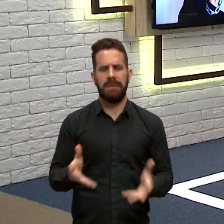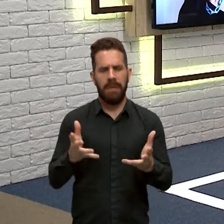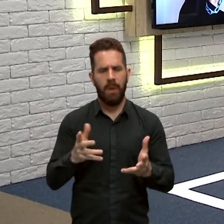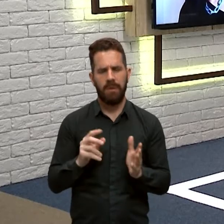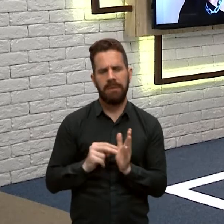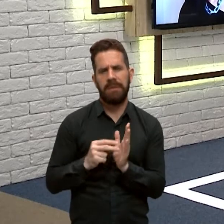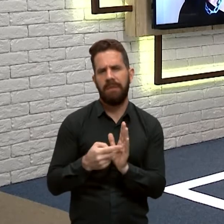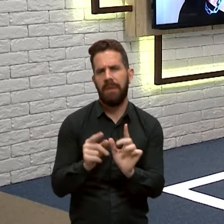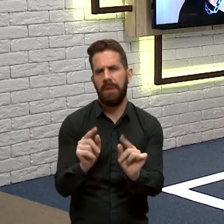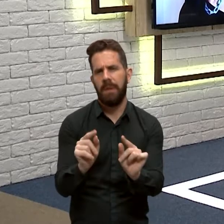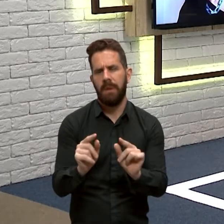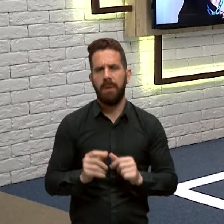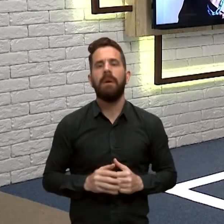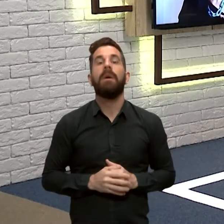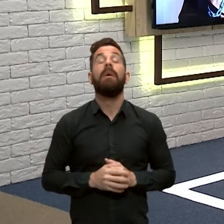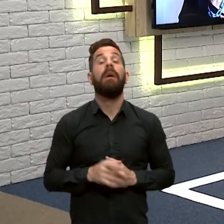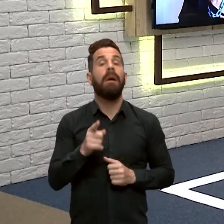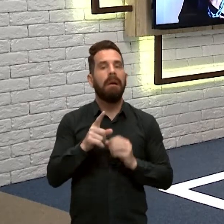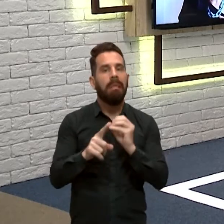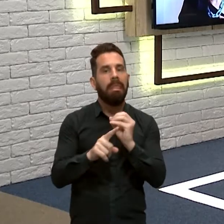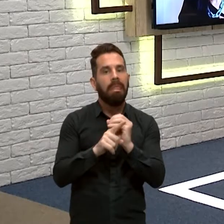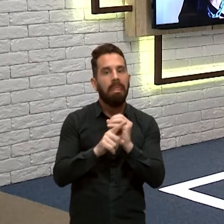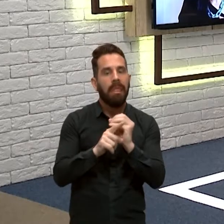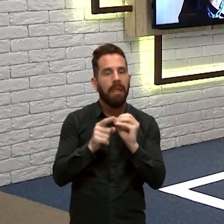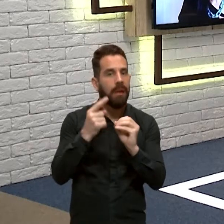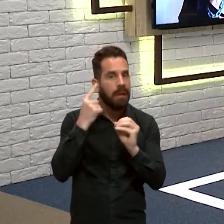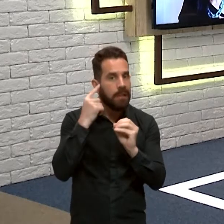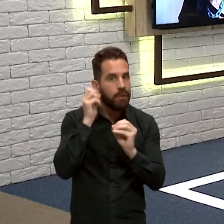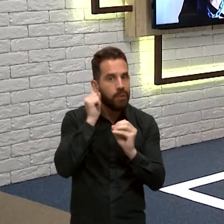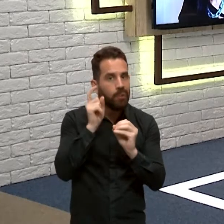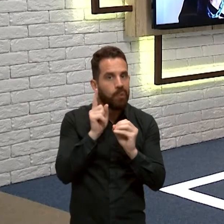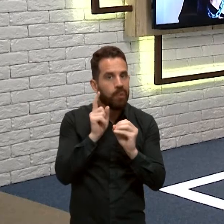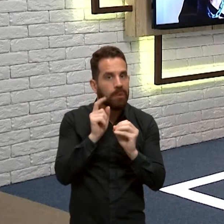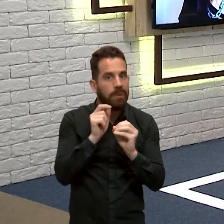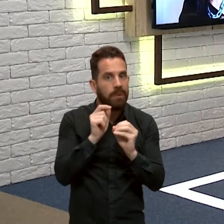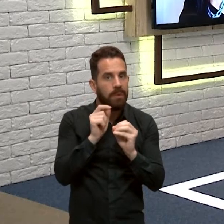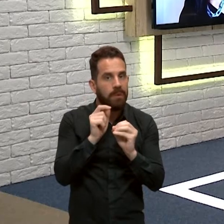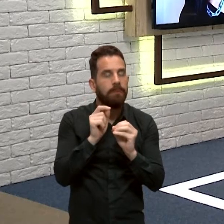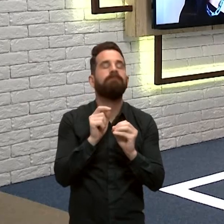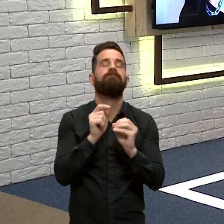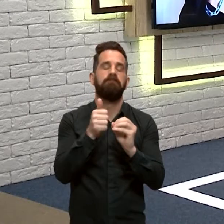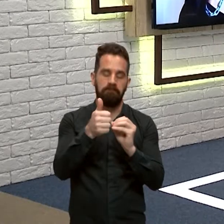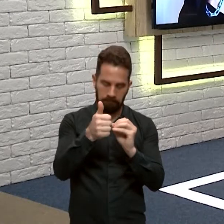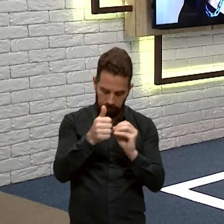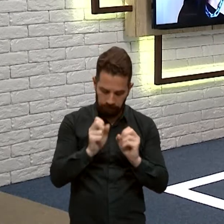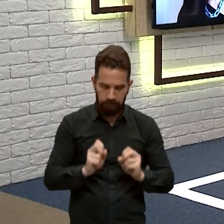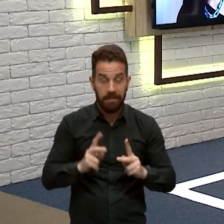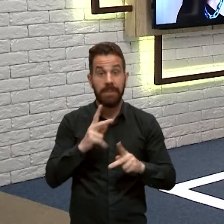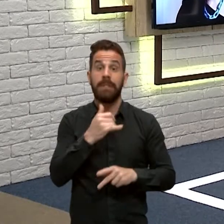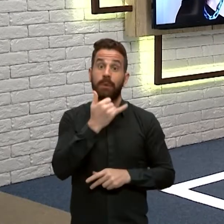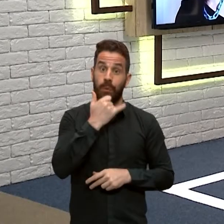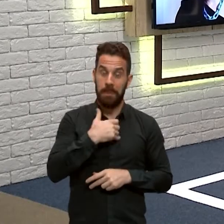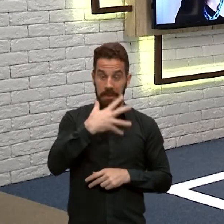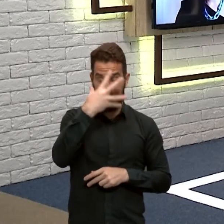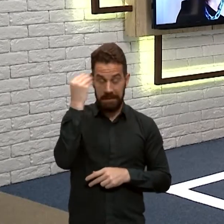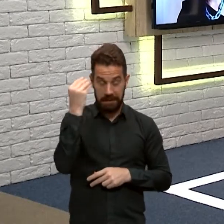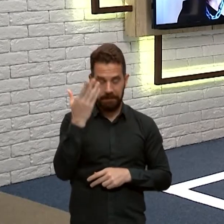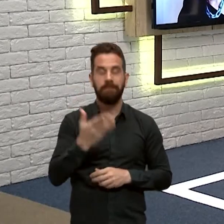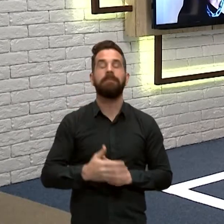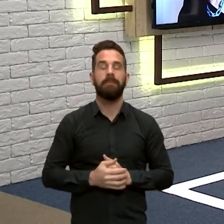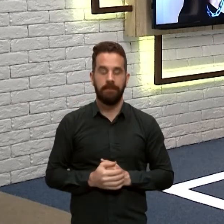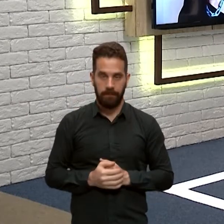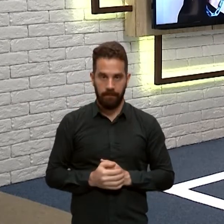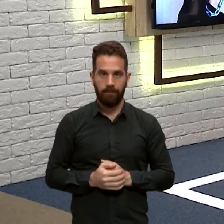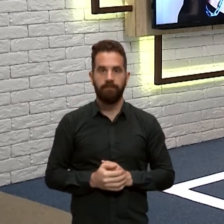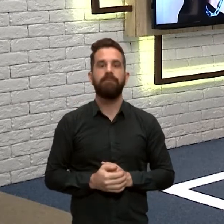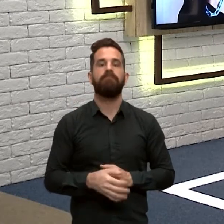Tá fechado o seu áudio, Bárbara. Só ligar pra gente. Me desculpa, eu me esqueci. Sem problemas.